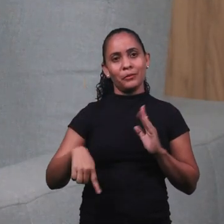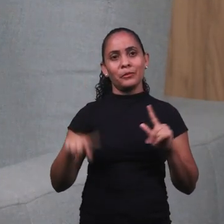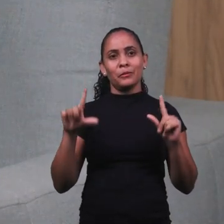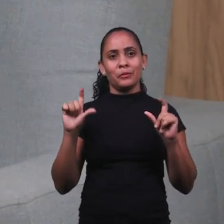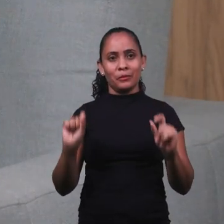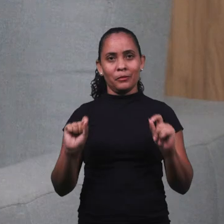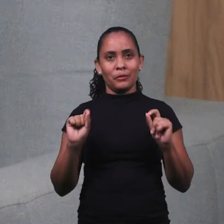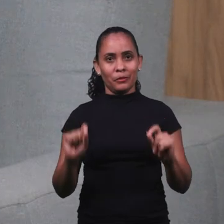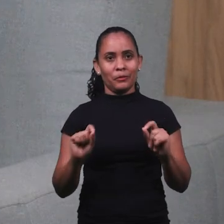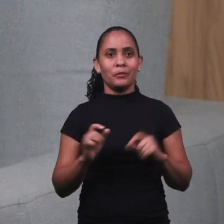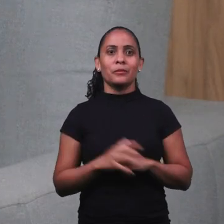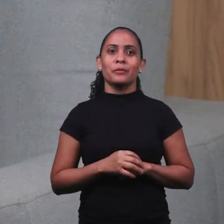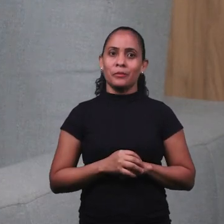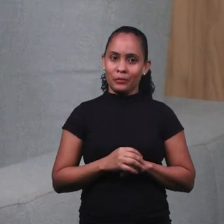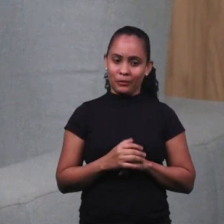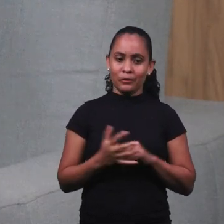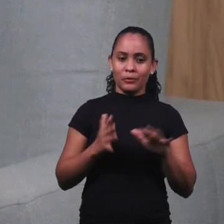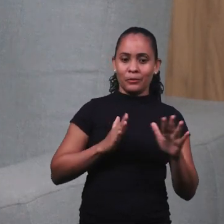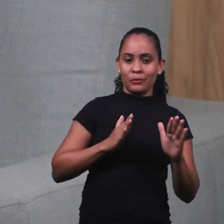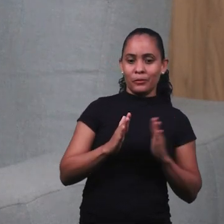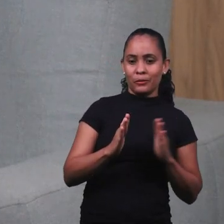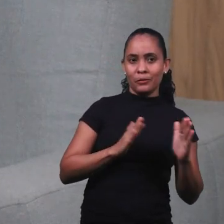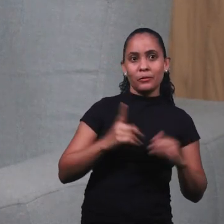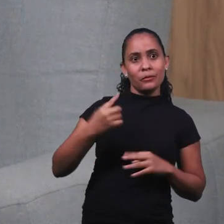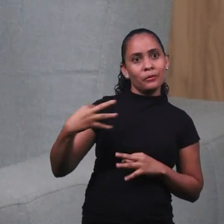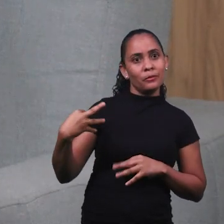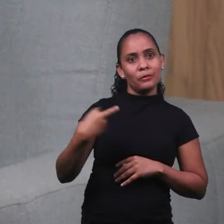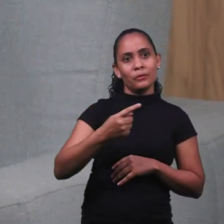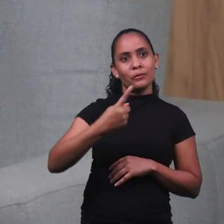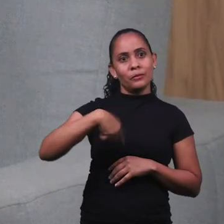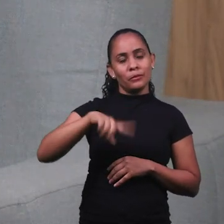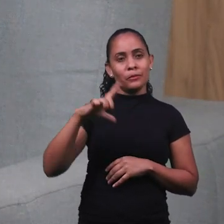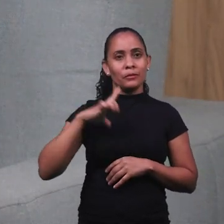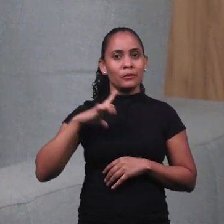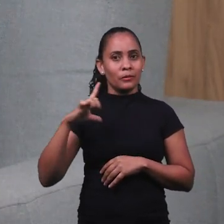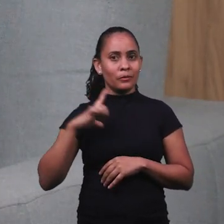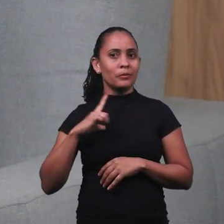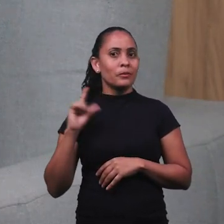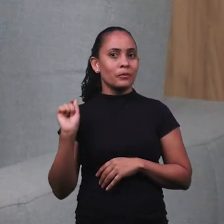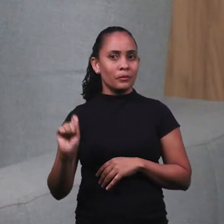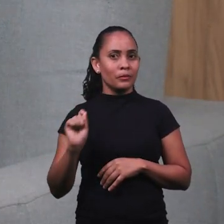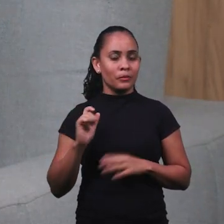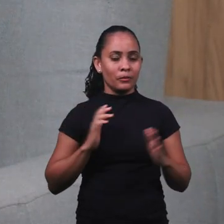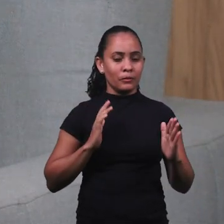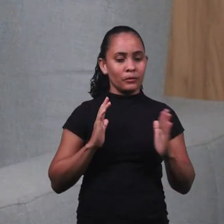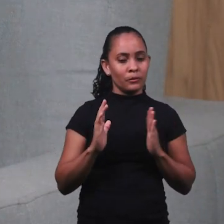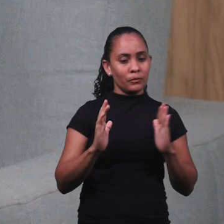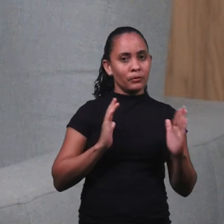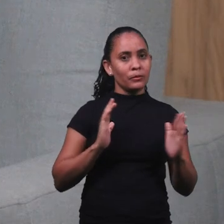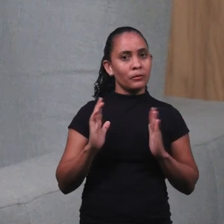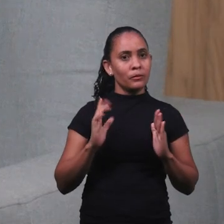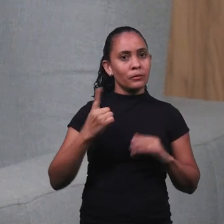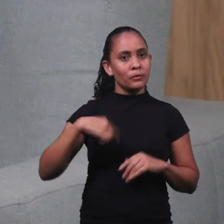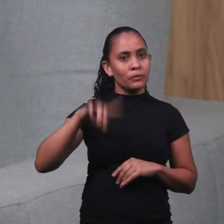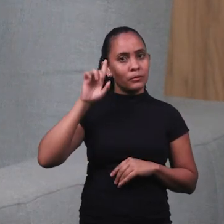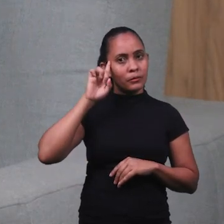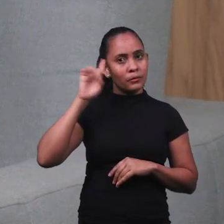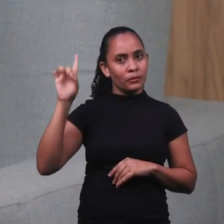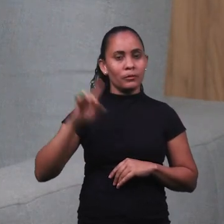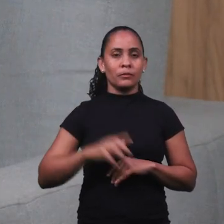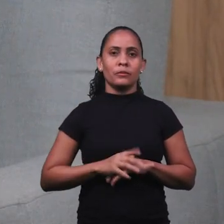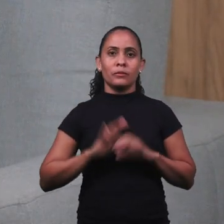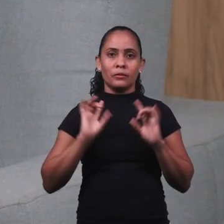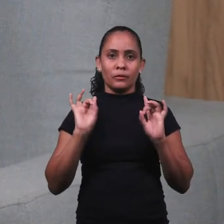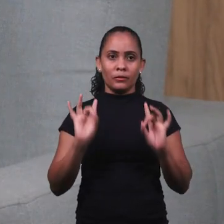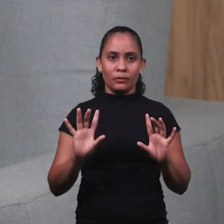acessibilidade é tornar sempre acessível, né, para que todos tenham este acesso àquilo que